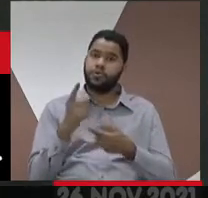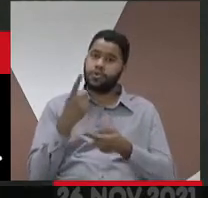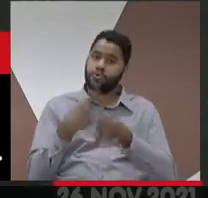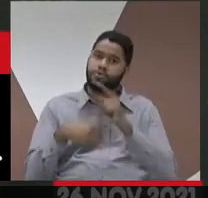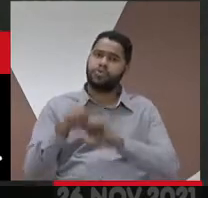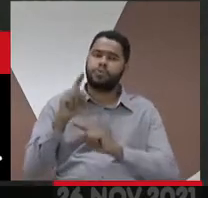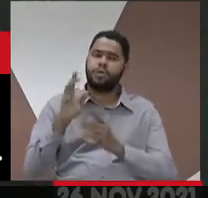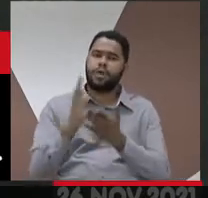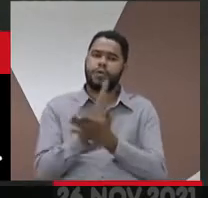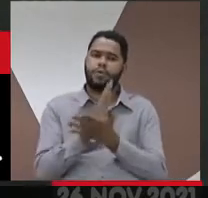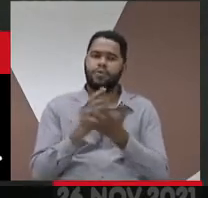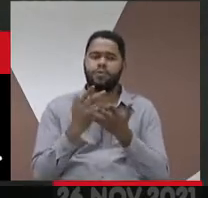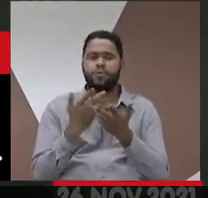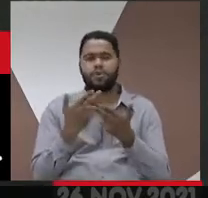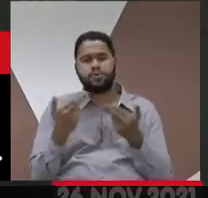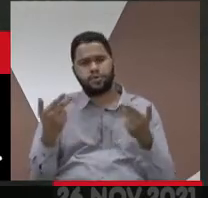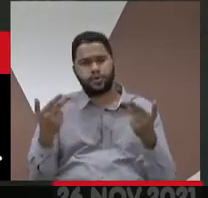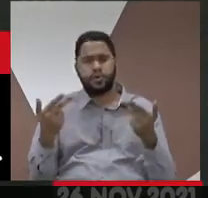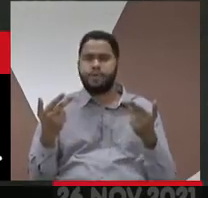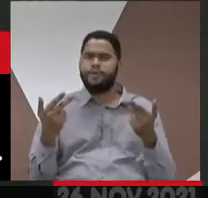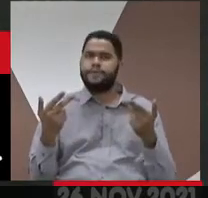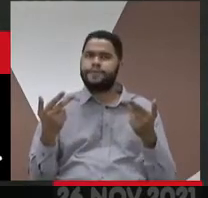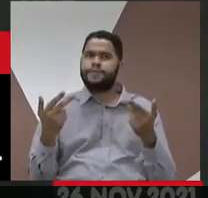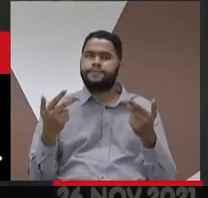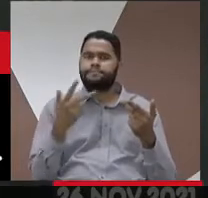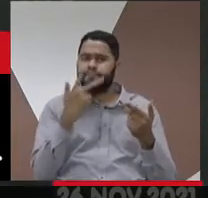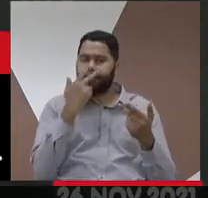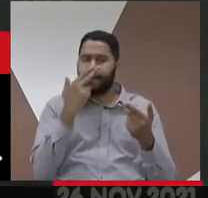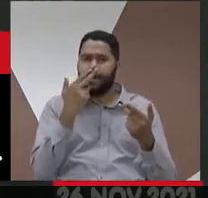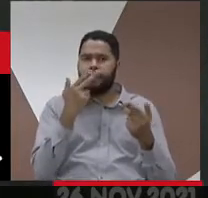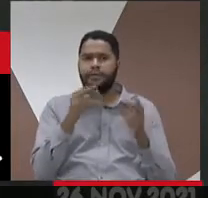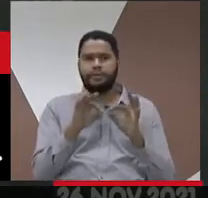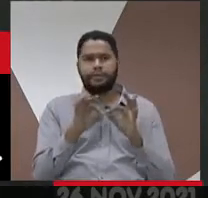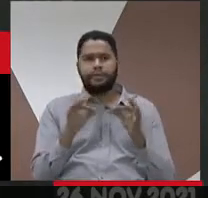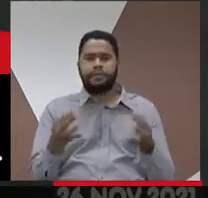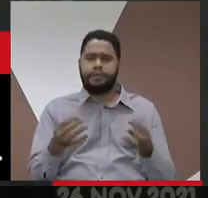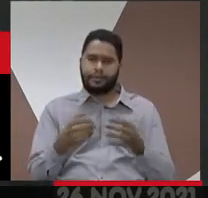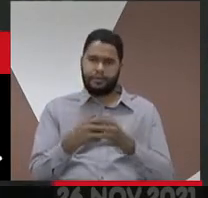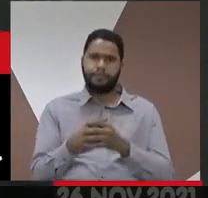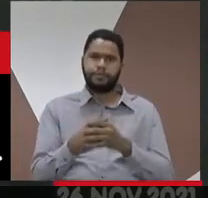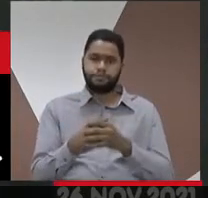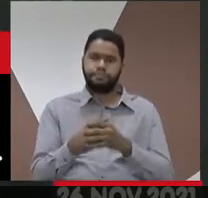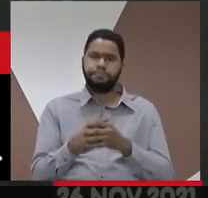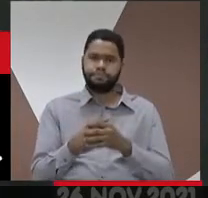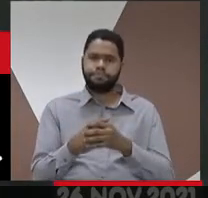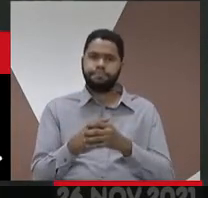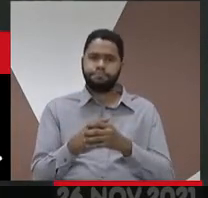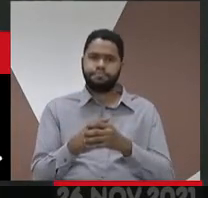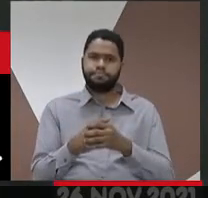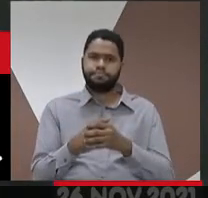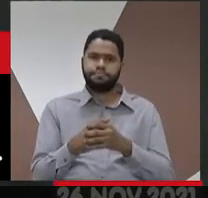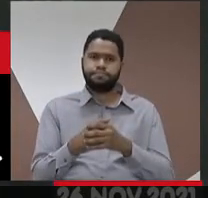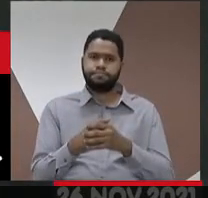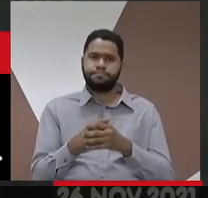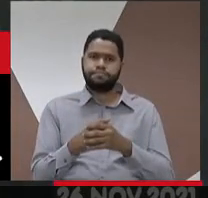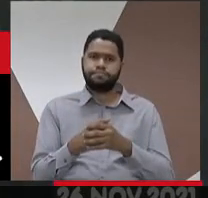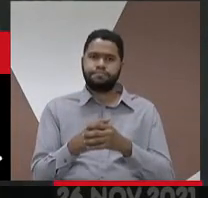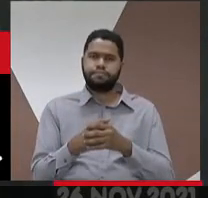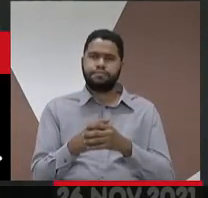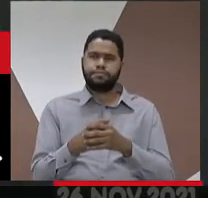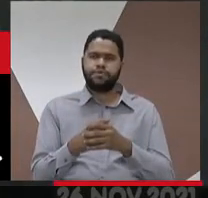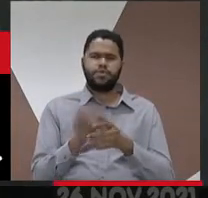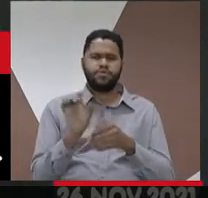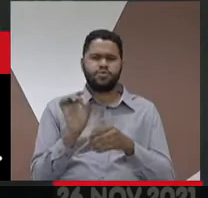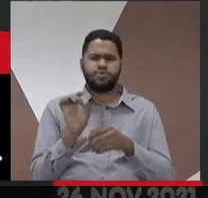algumas visões que eu acho que são assim muito pequenas, né? Então, não